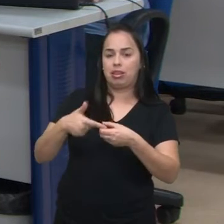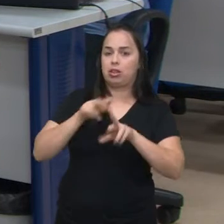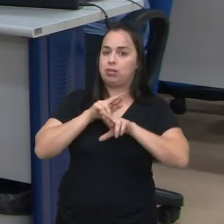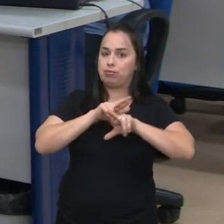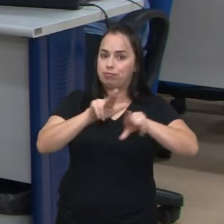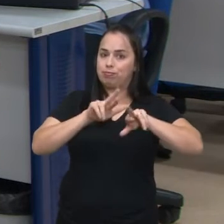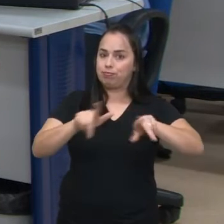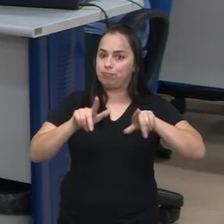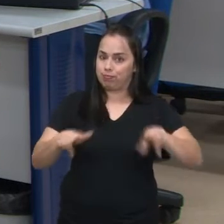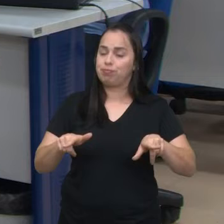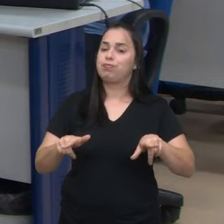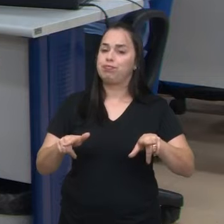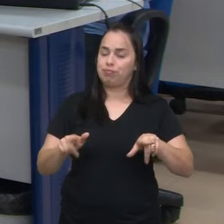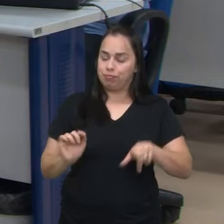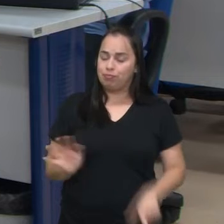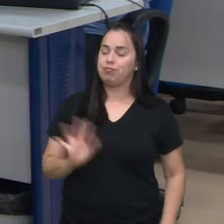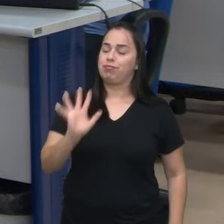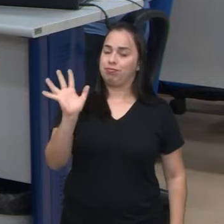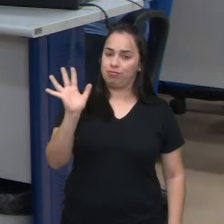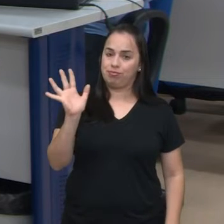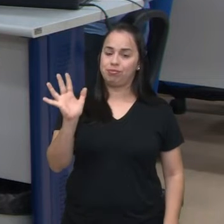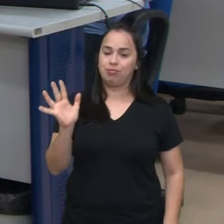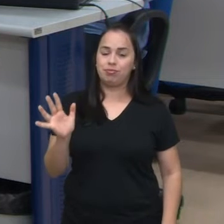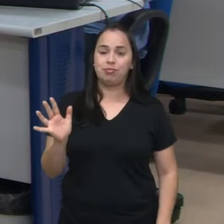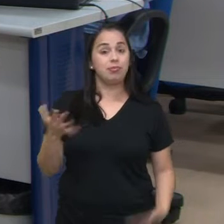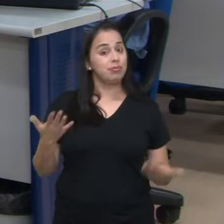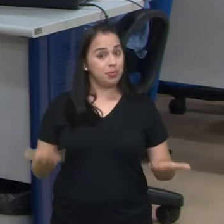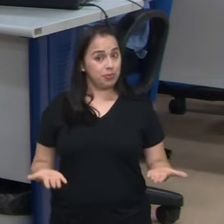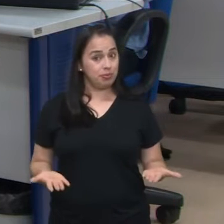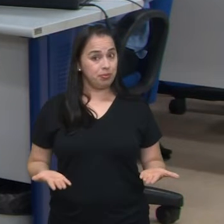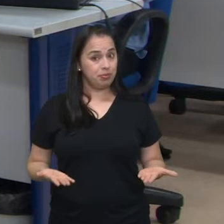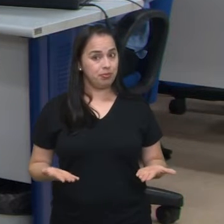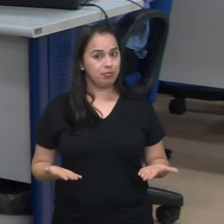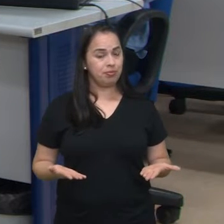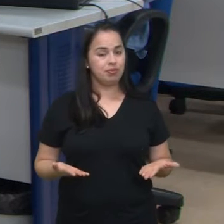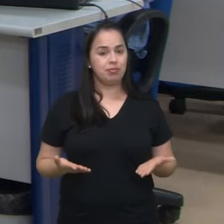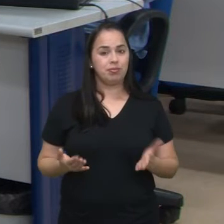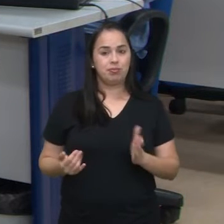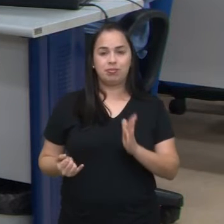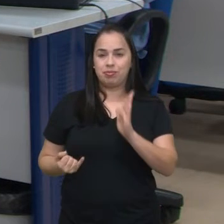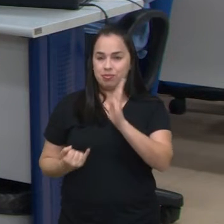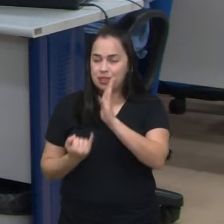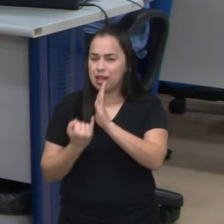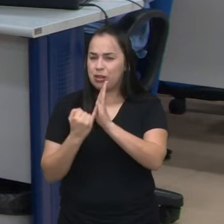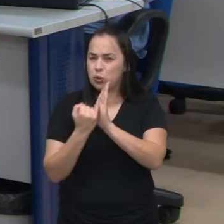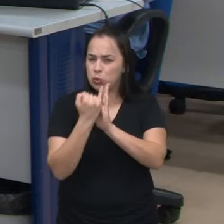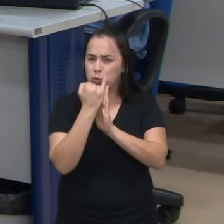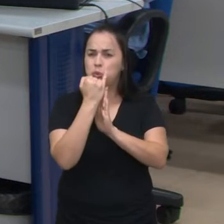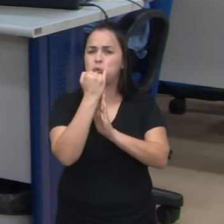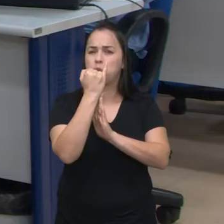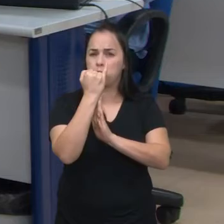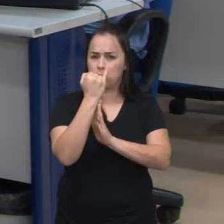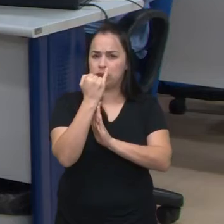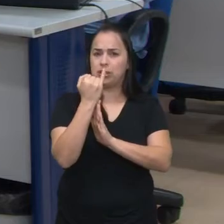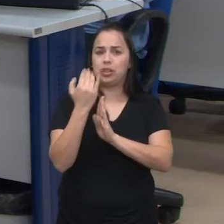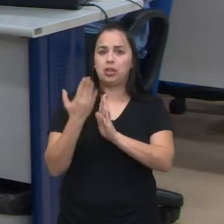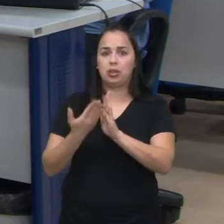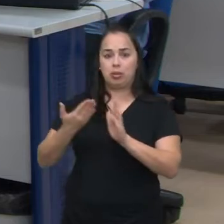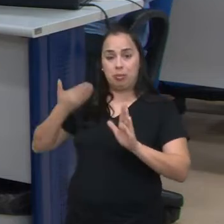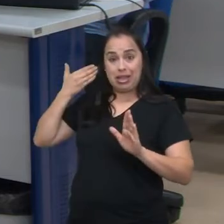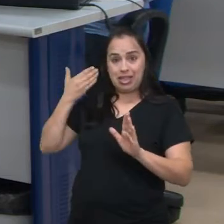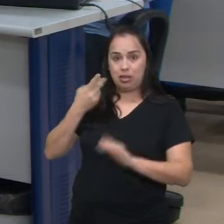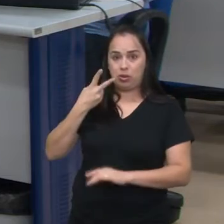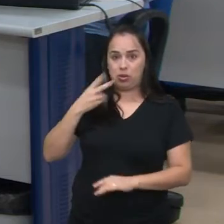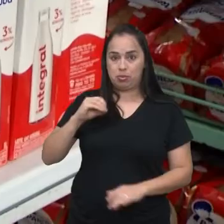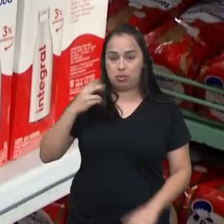combustível e outras despesas de áreas ficarão mais caras e esse foi maior índice de difusão da inflação registrado